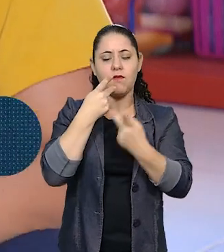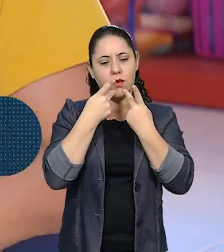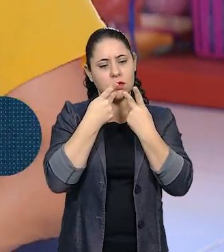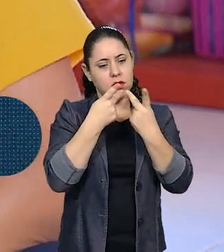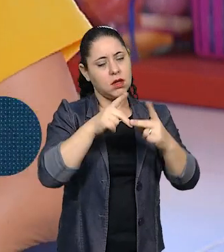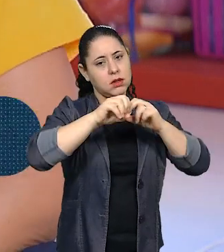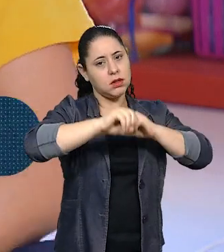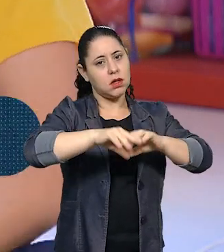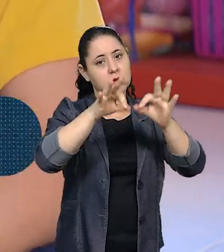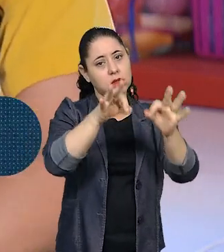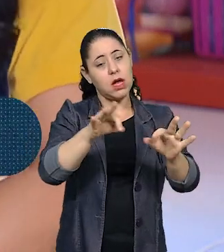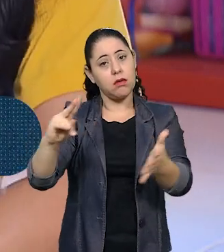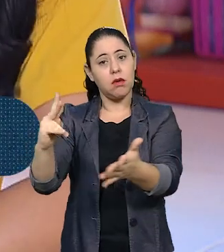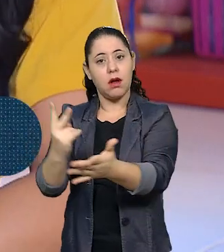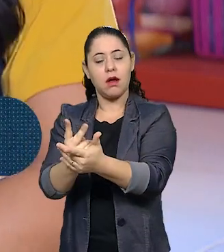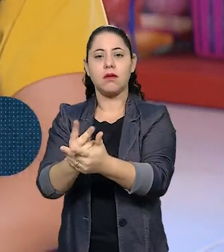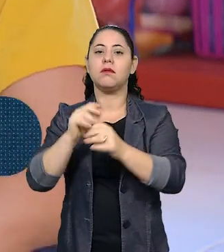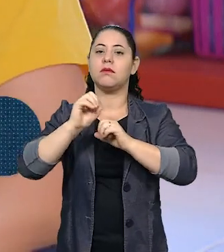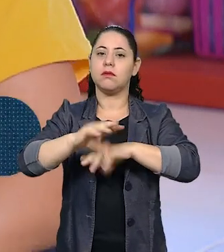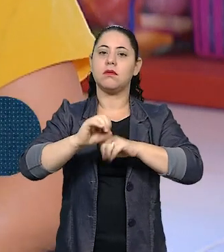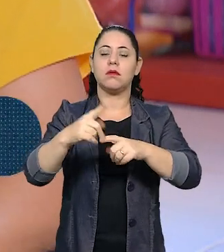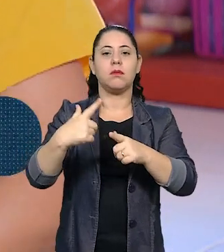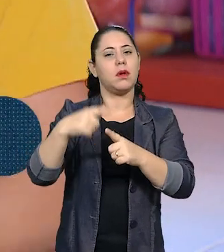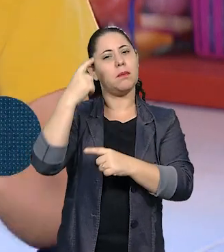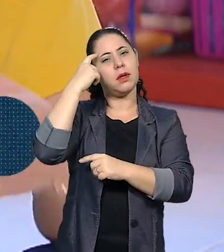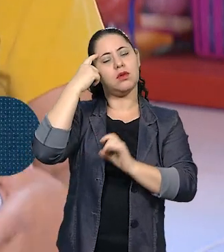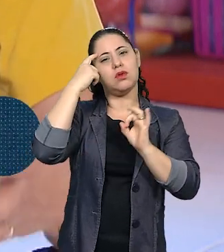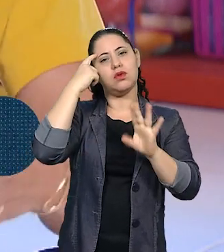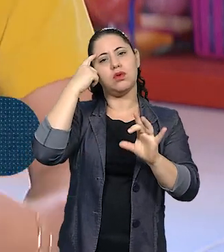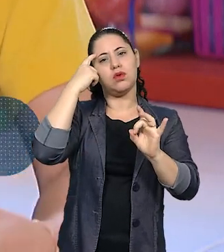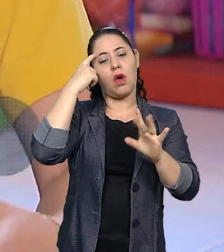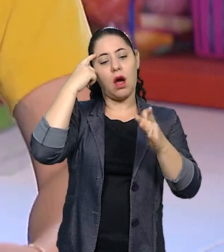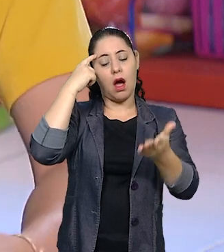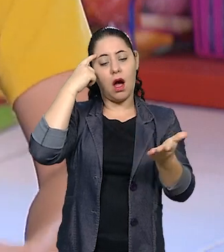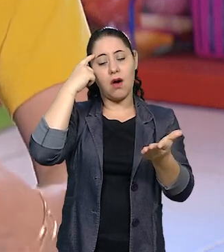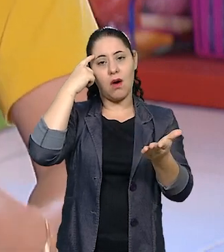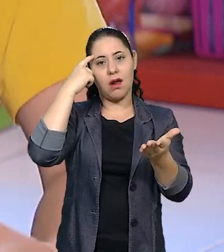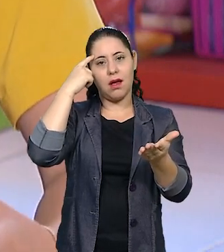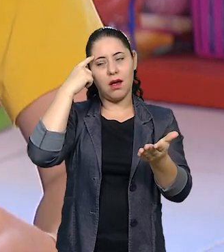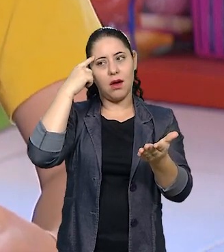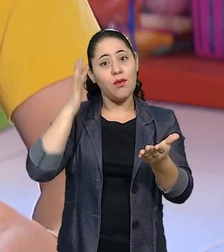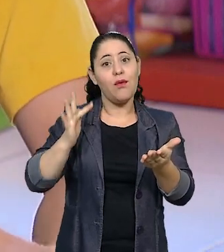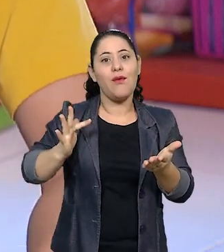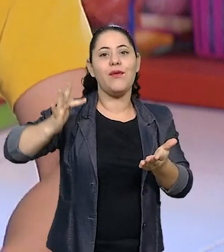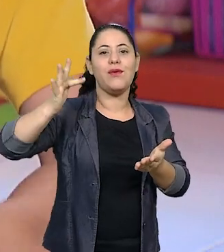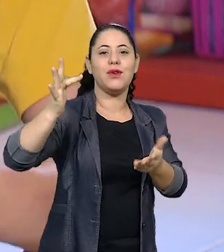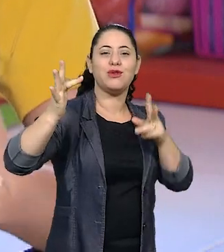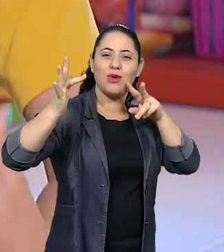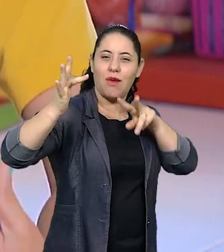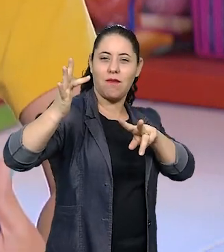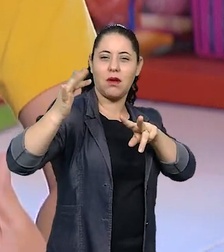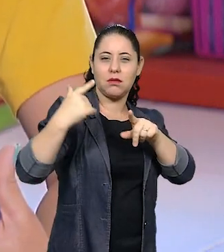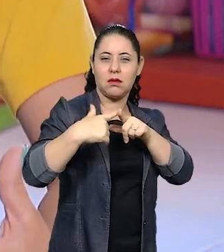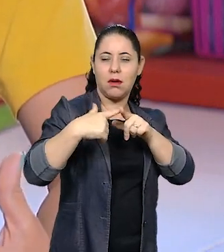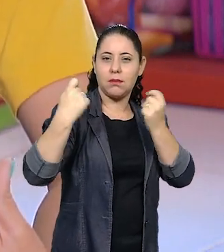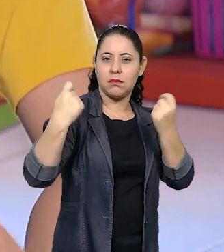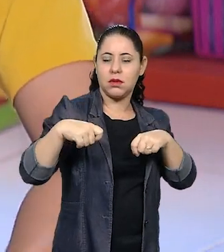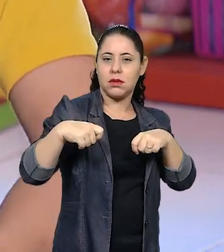preciso entrar com abraços, com beijos, educando mesmo na parte da educação, falando o que é certo, o que é